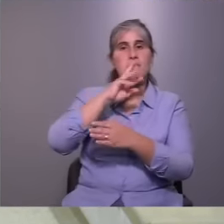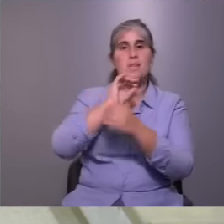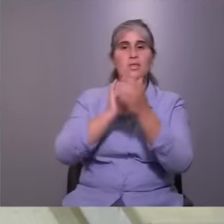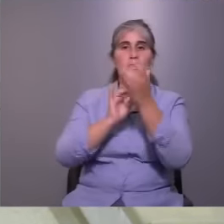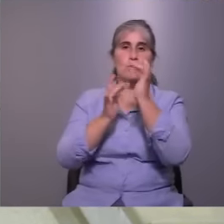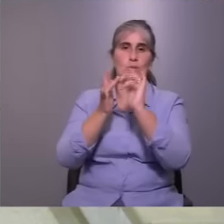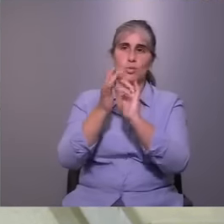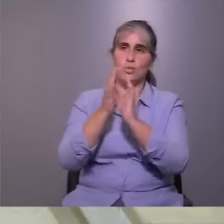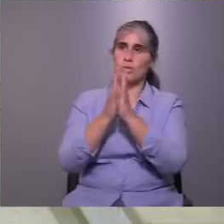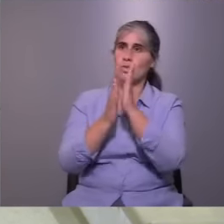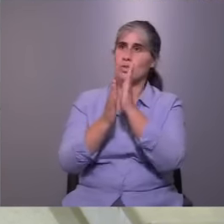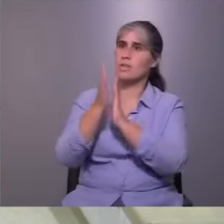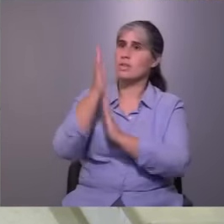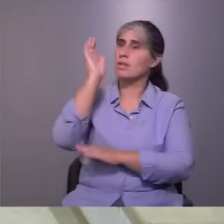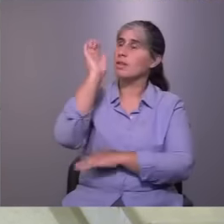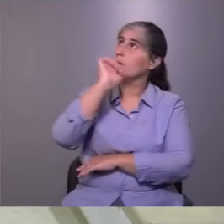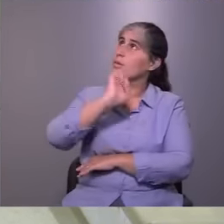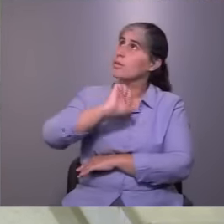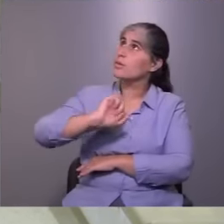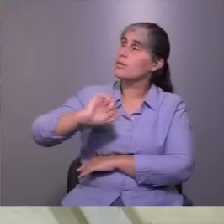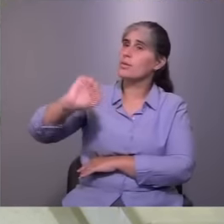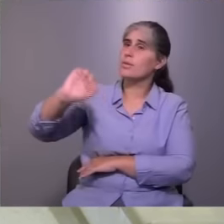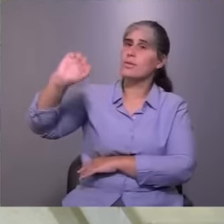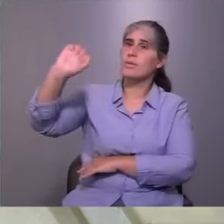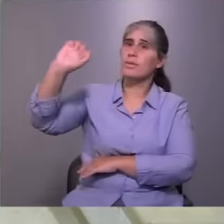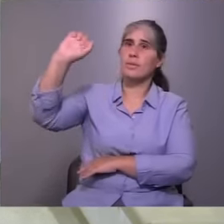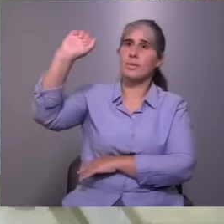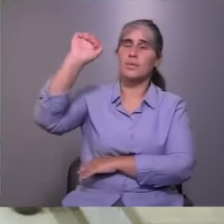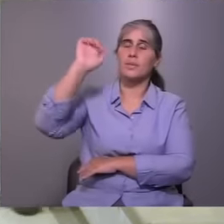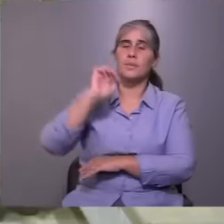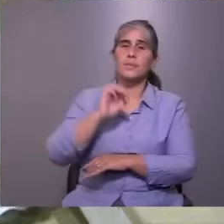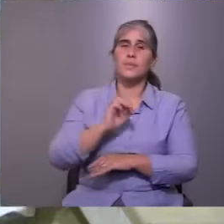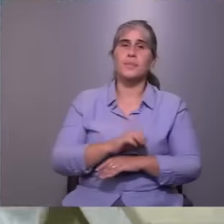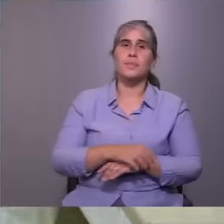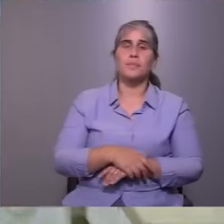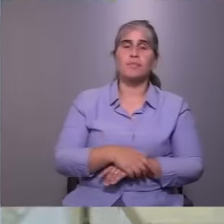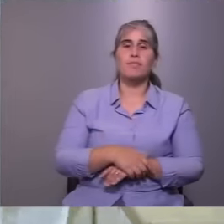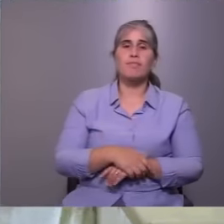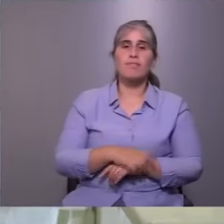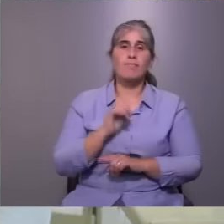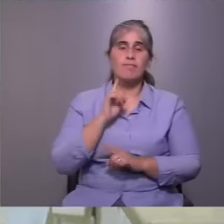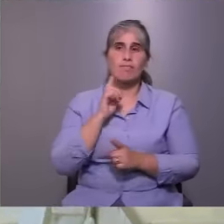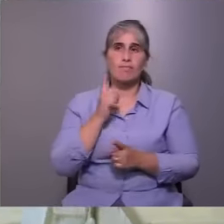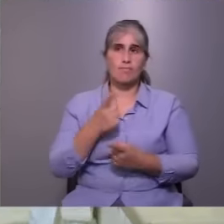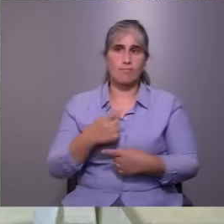Salve, mãe do